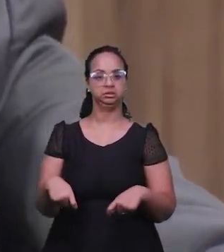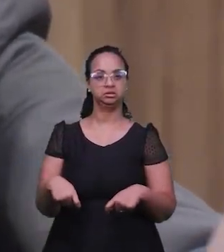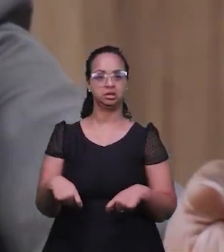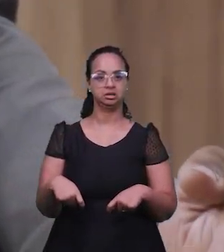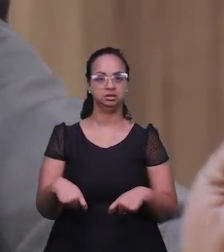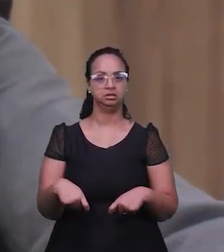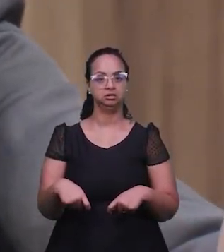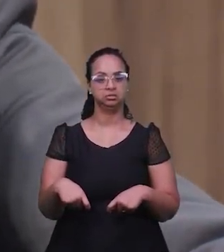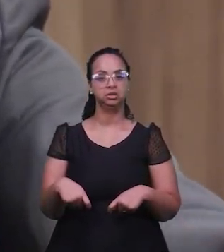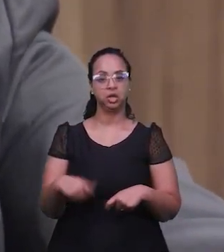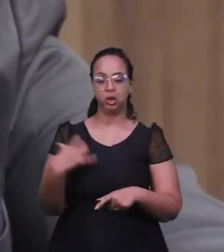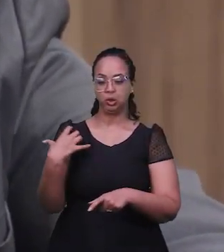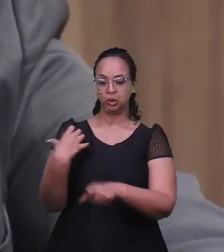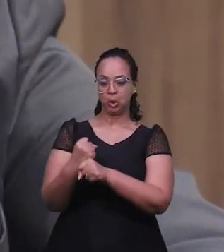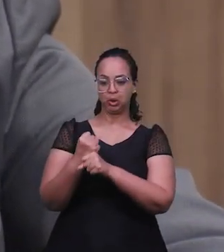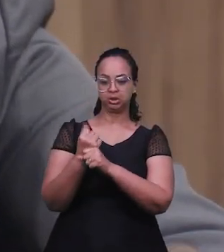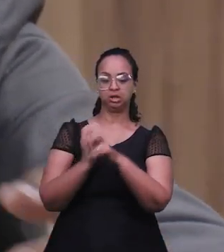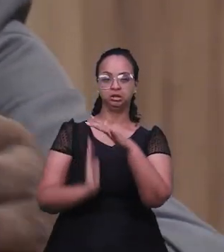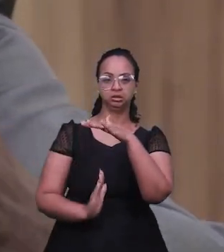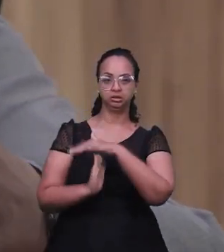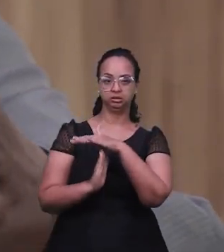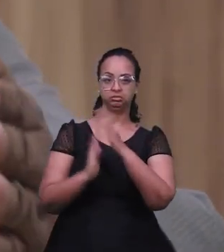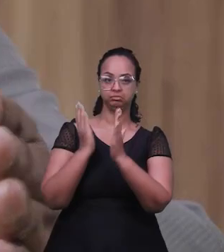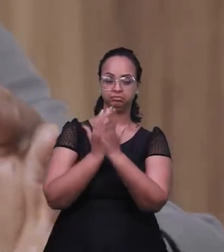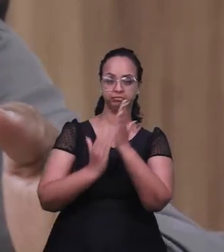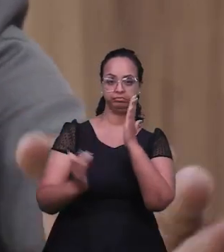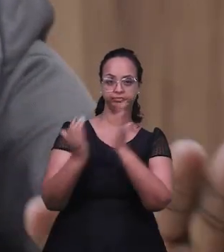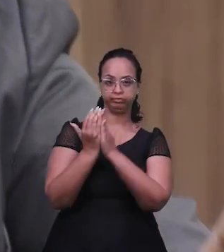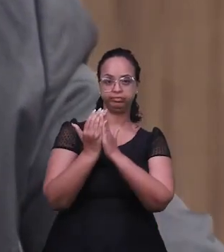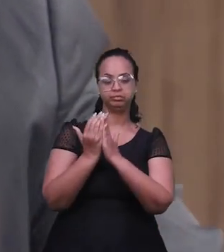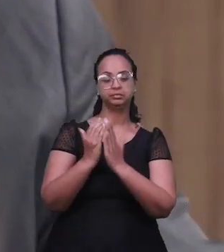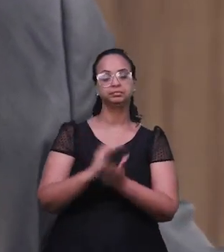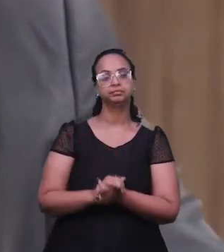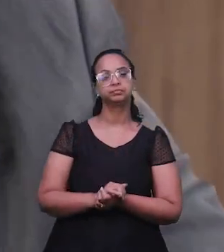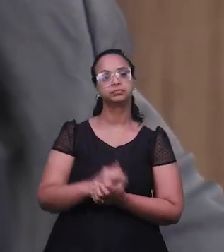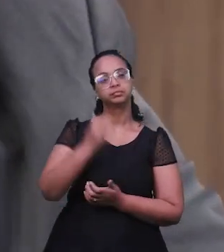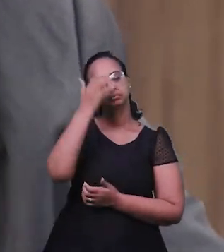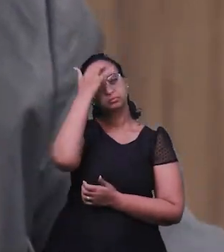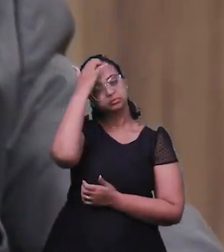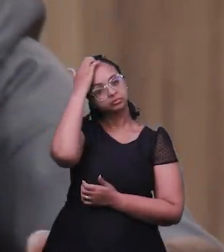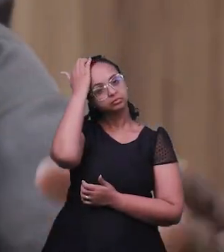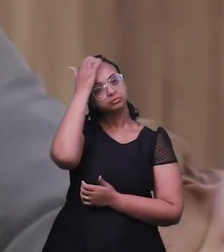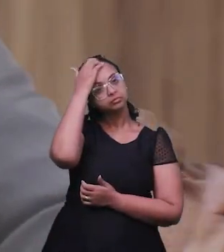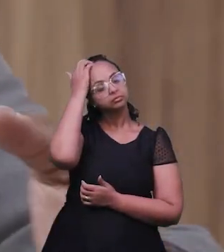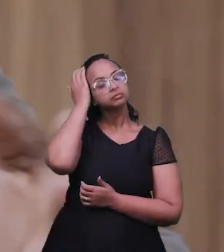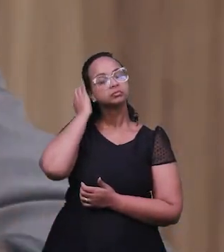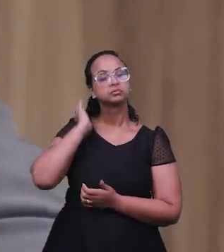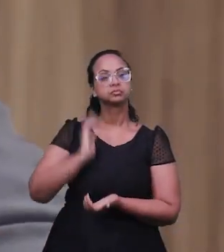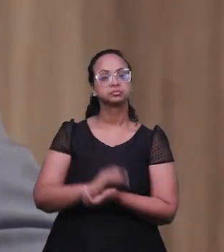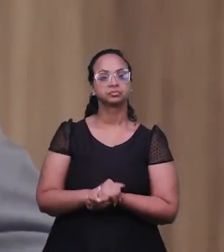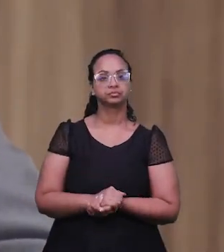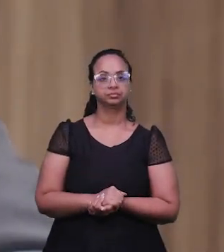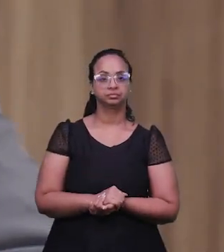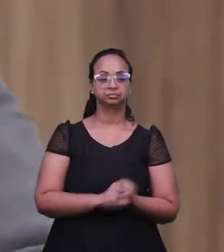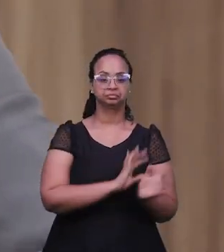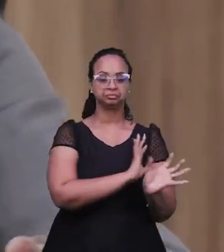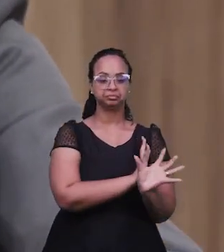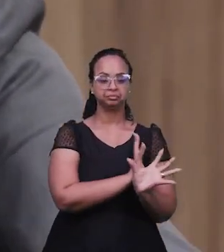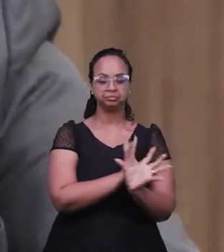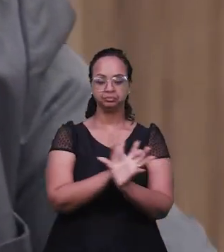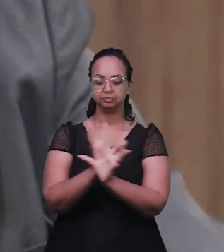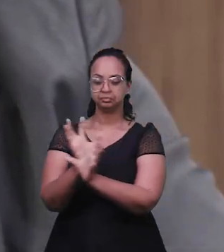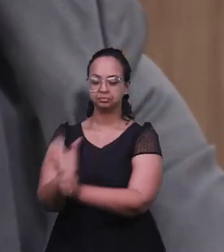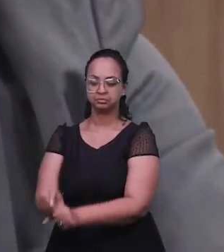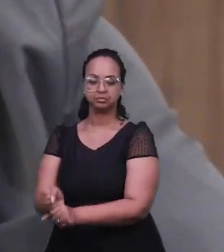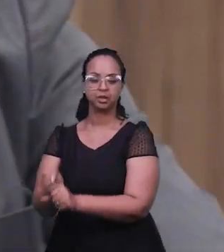chama nota de corte, né? Eu não entendo muito bem, tá, meus irmãos? Mas essa foi o relato dele.